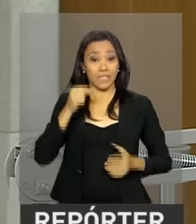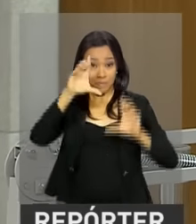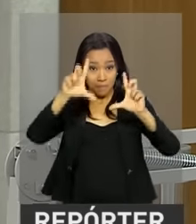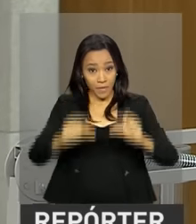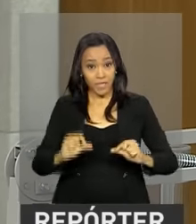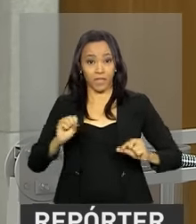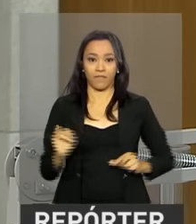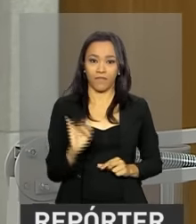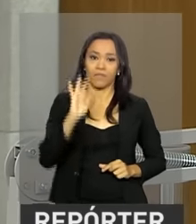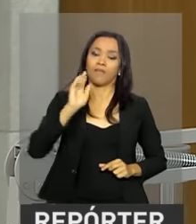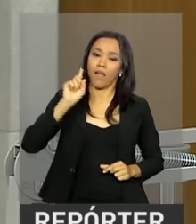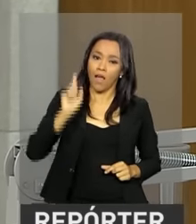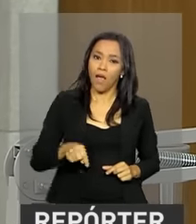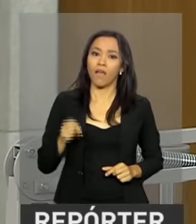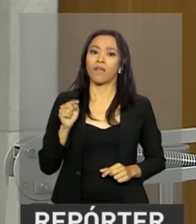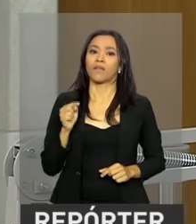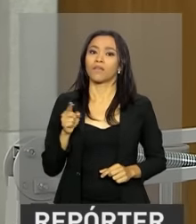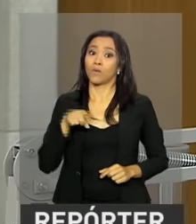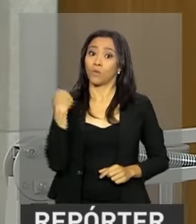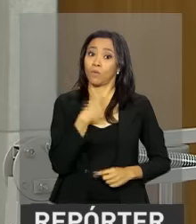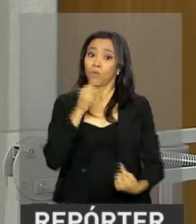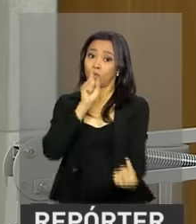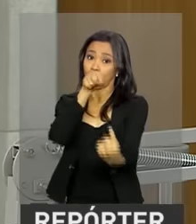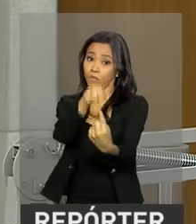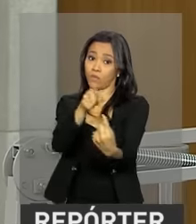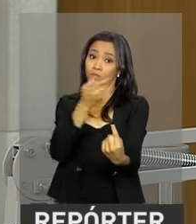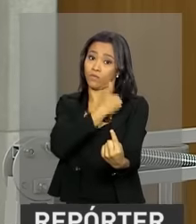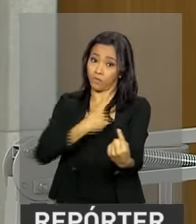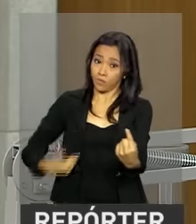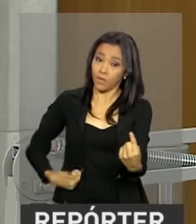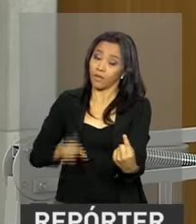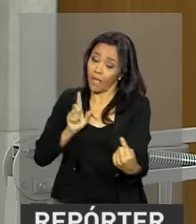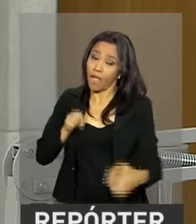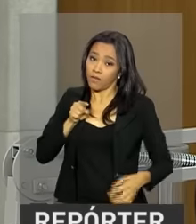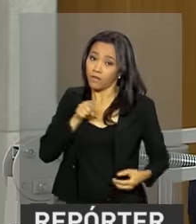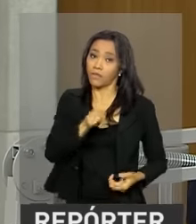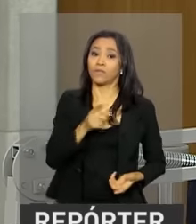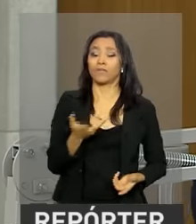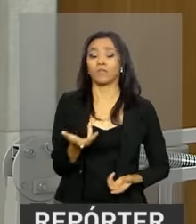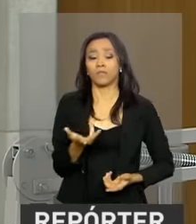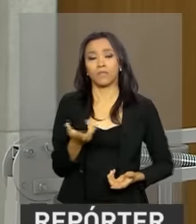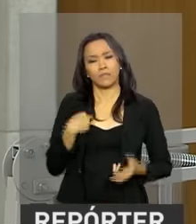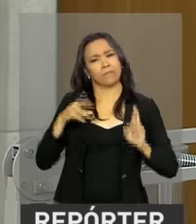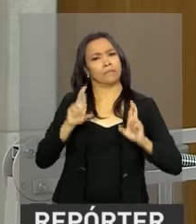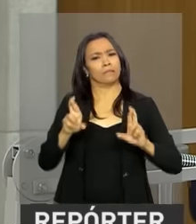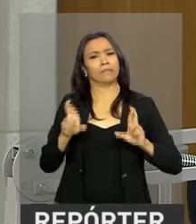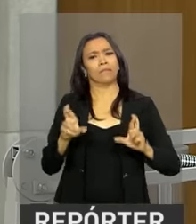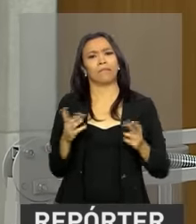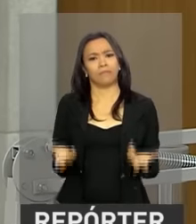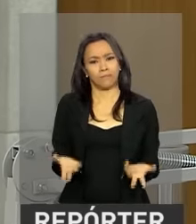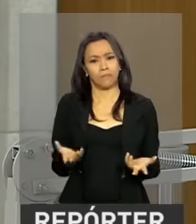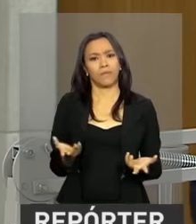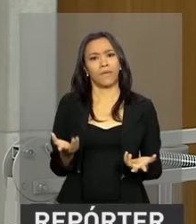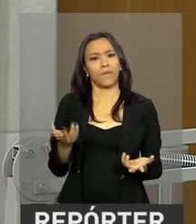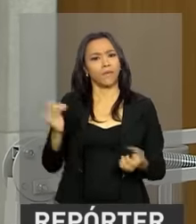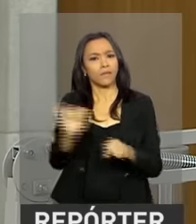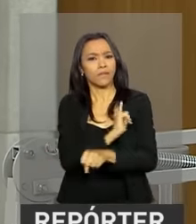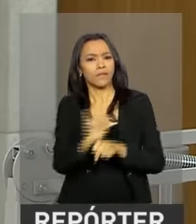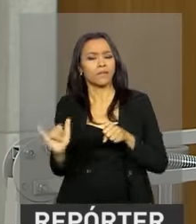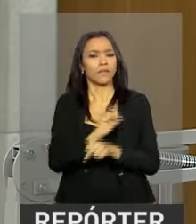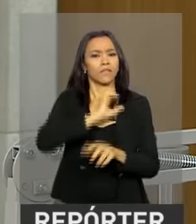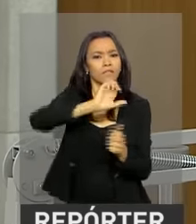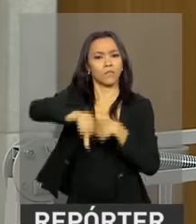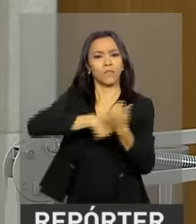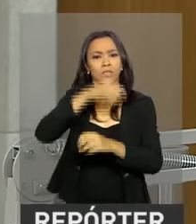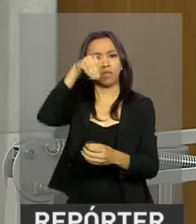inflação Este é o objetivo e é isto que se espera das medidas e das